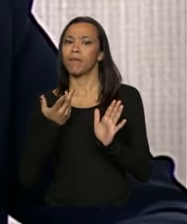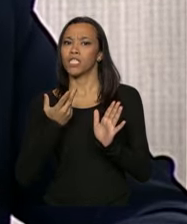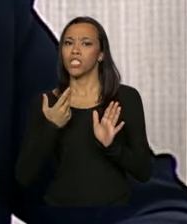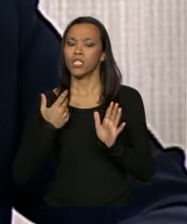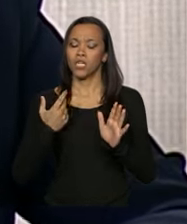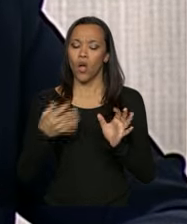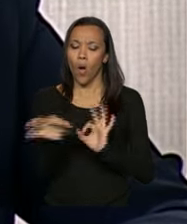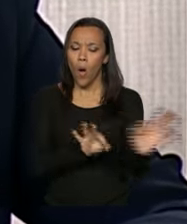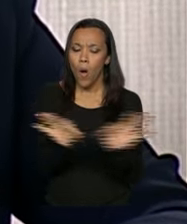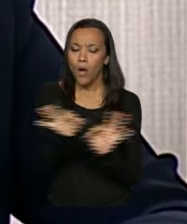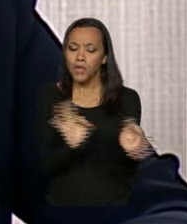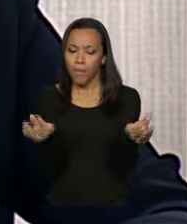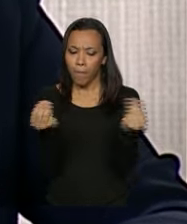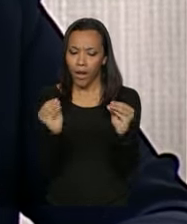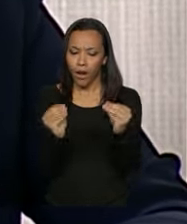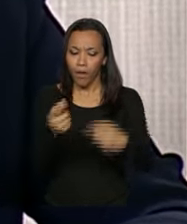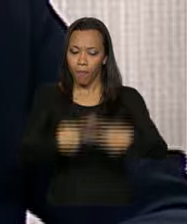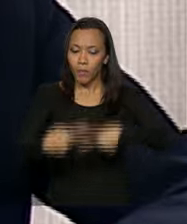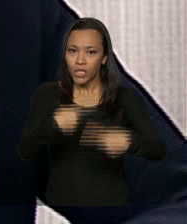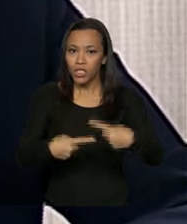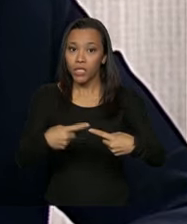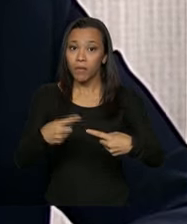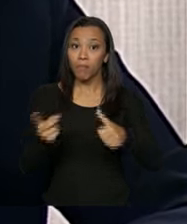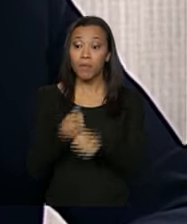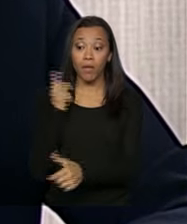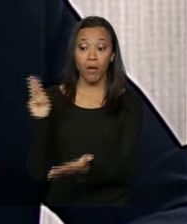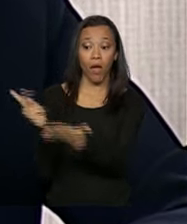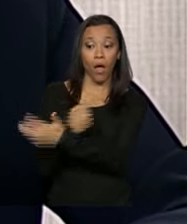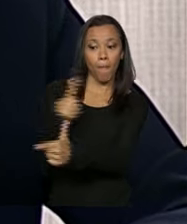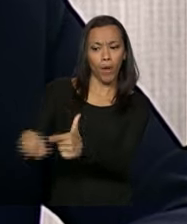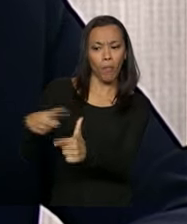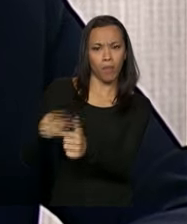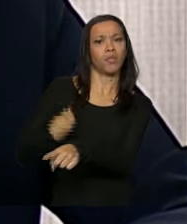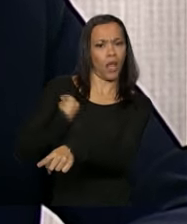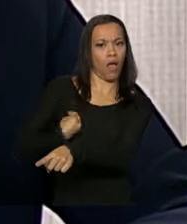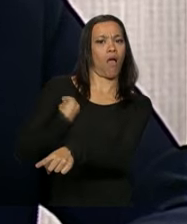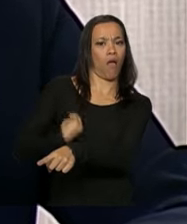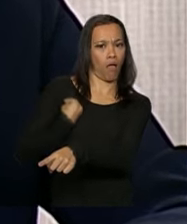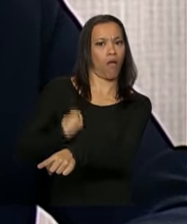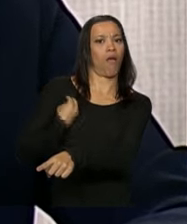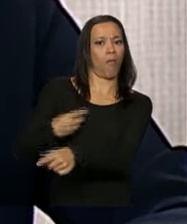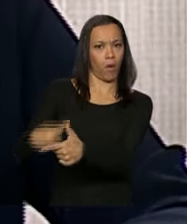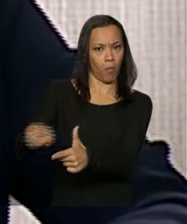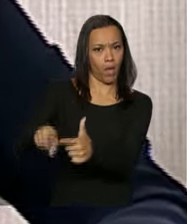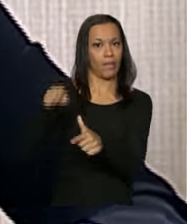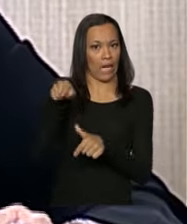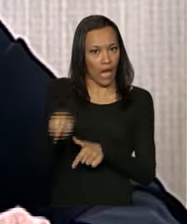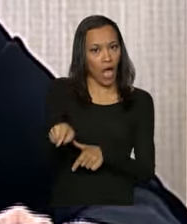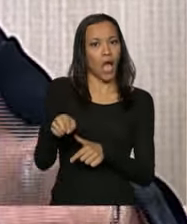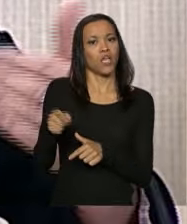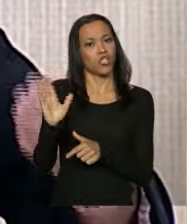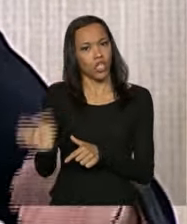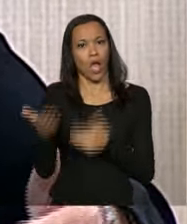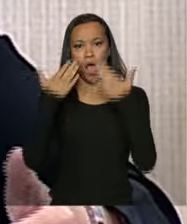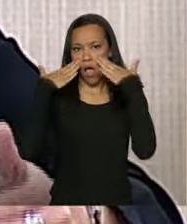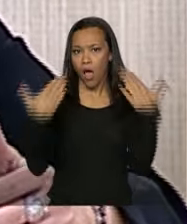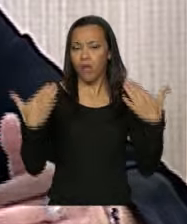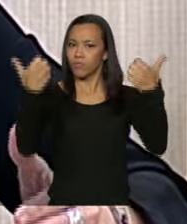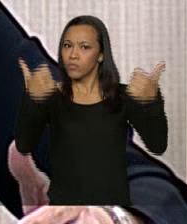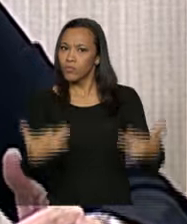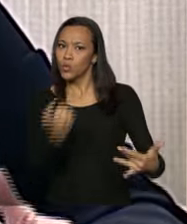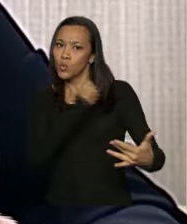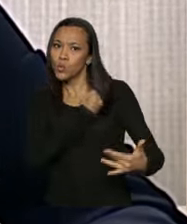pública é reconhecer o problema. problema existe. Então ele tá aqui, tá colocado, tá em